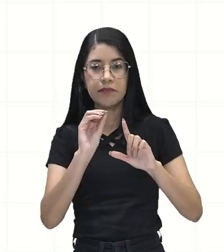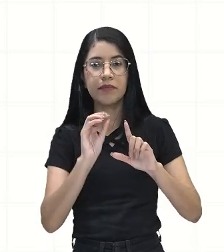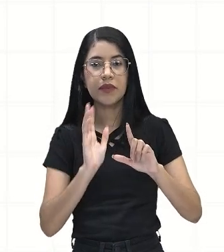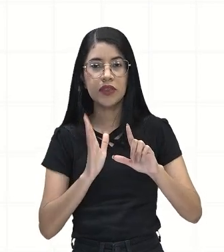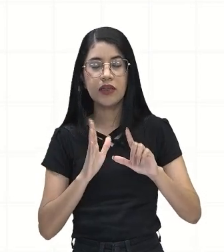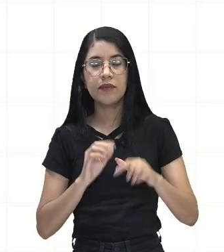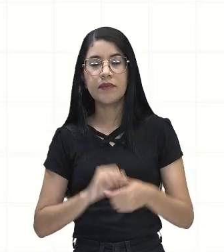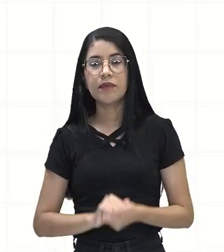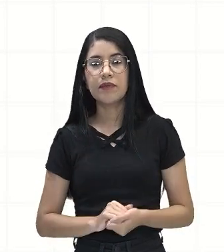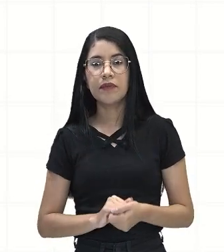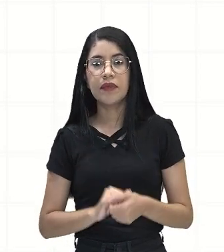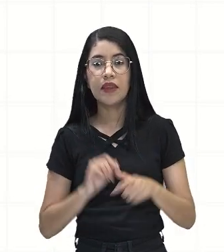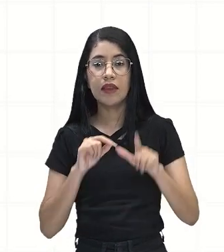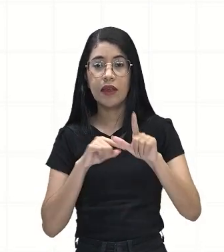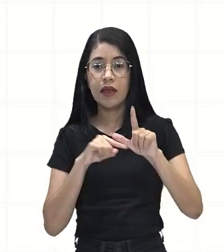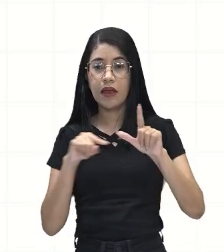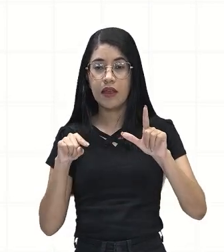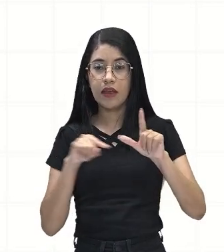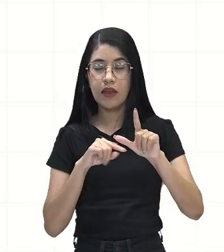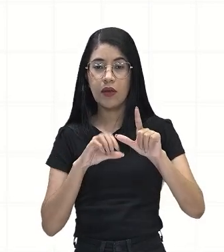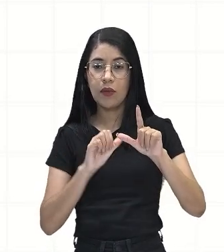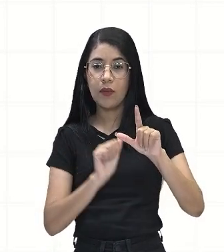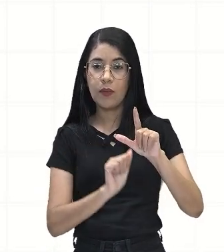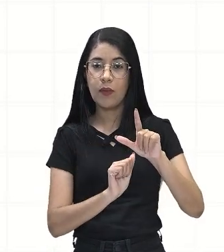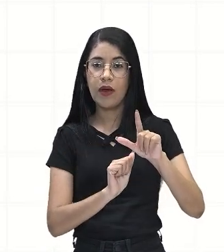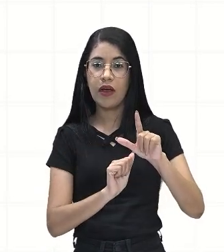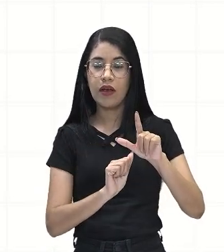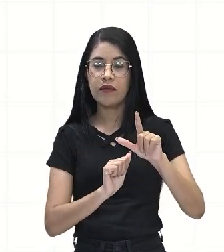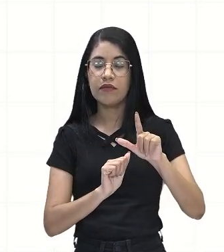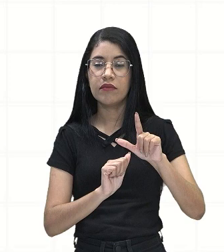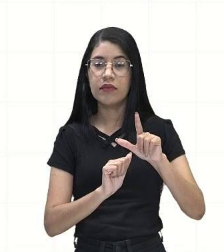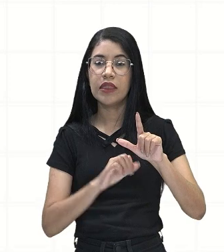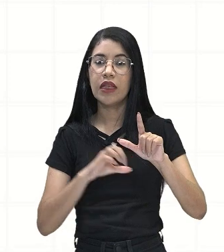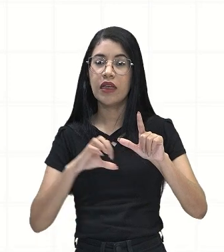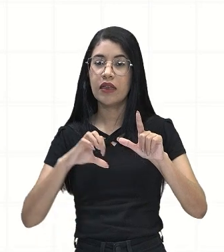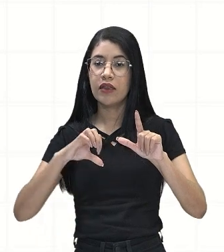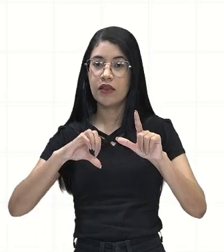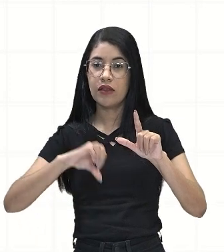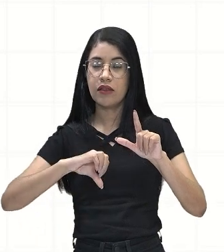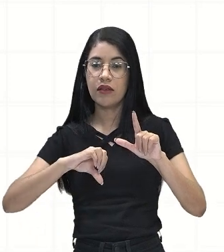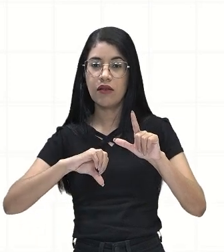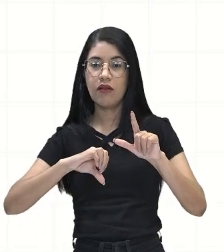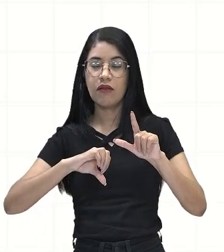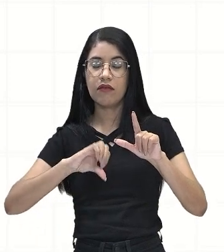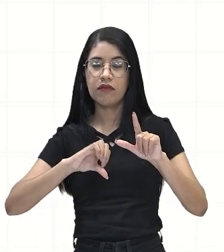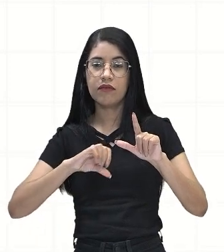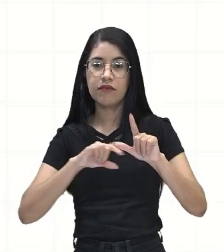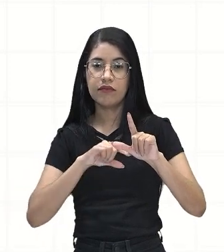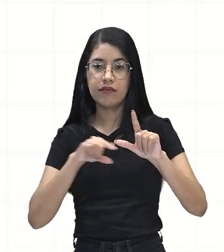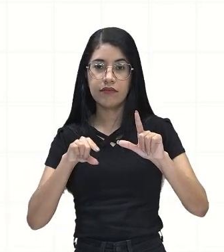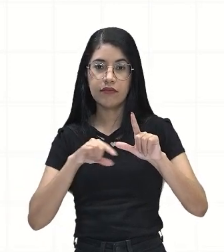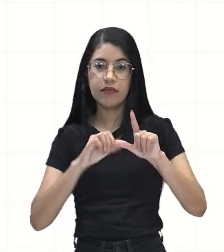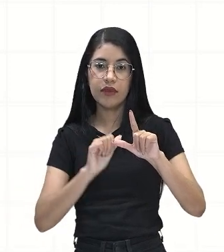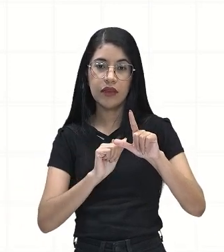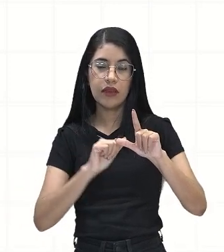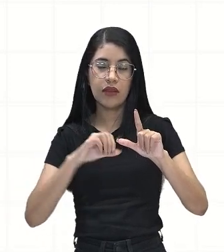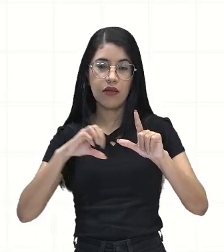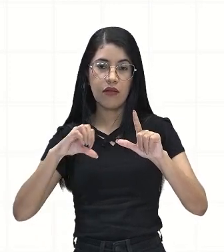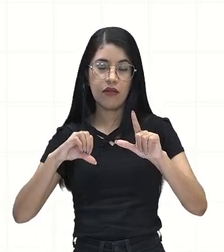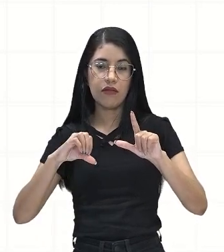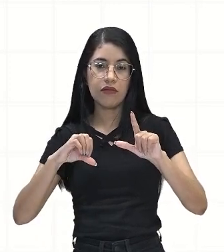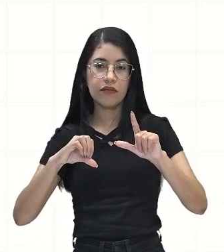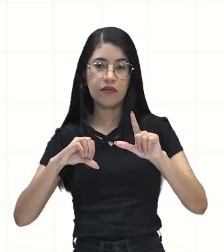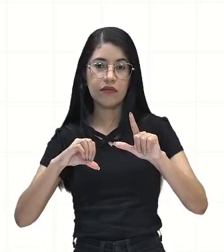A, né? Escrever em vermelho. O lado A aqui, ó, que é a hipotenusa. A vai ser igual a